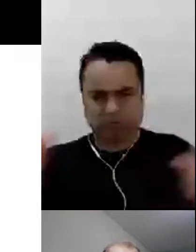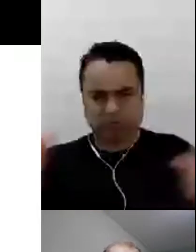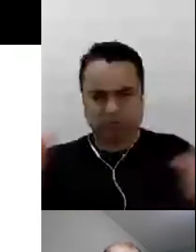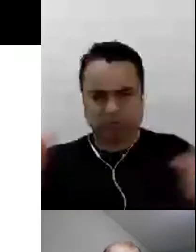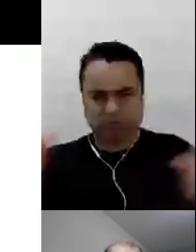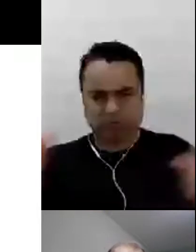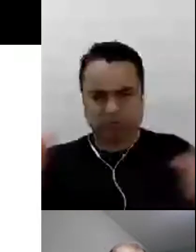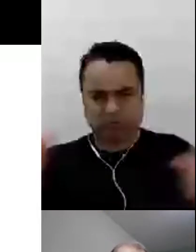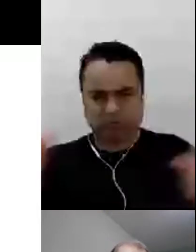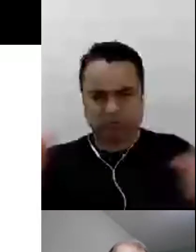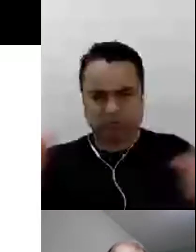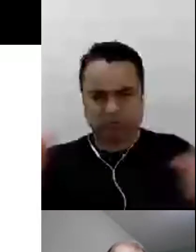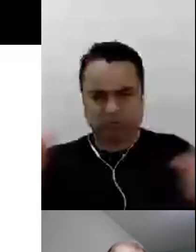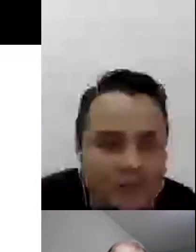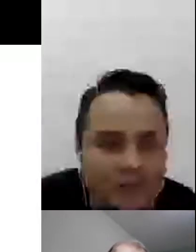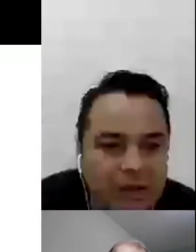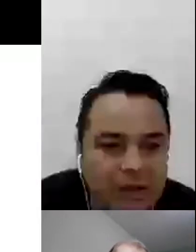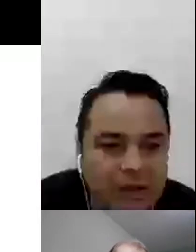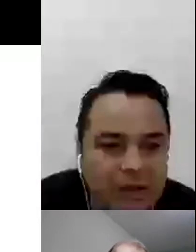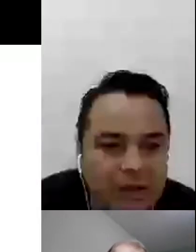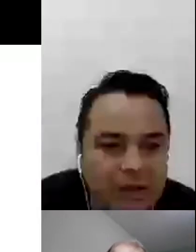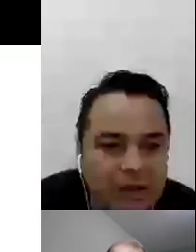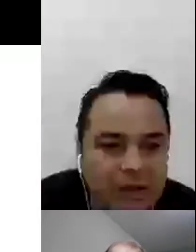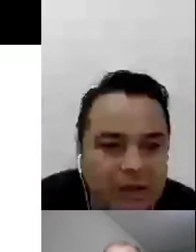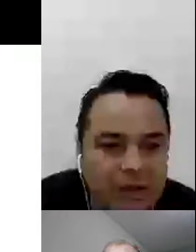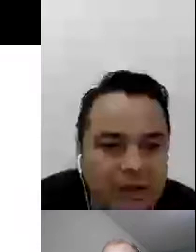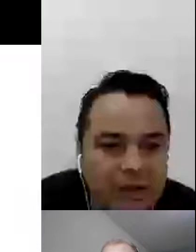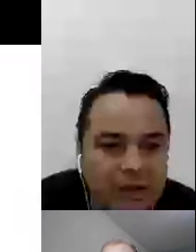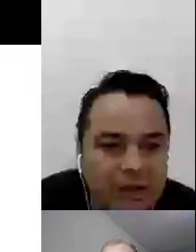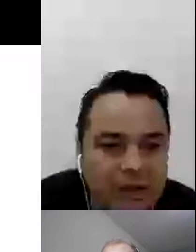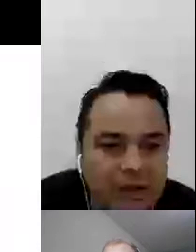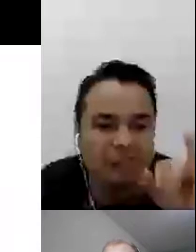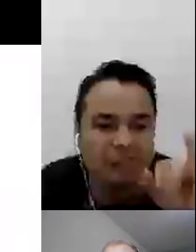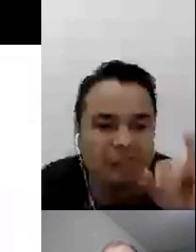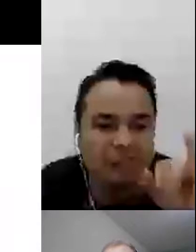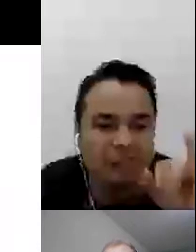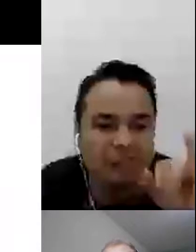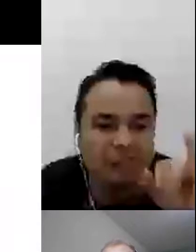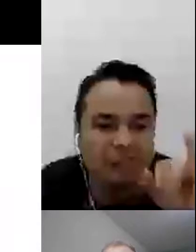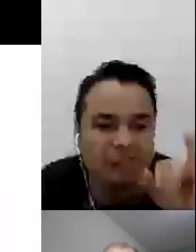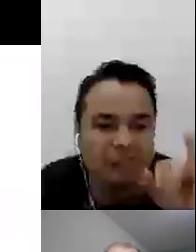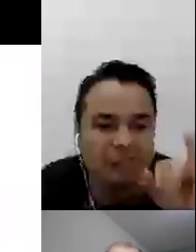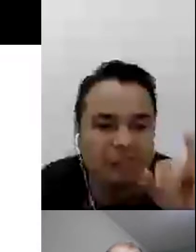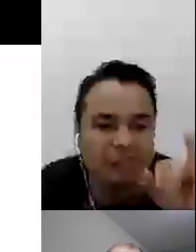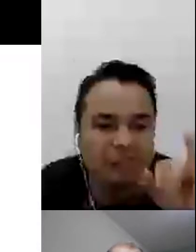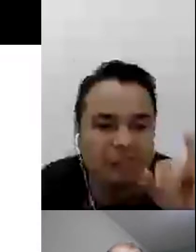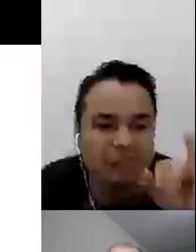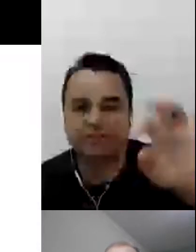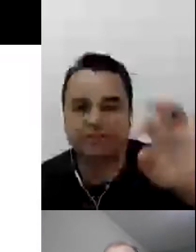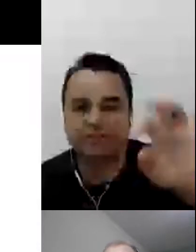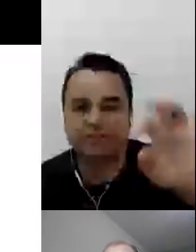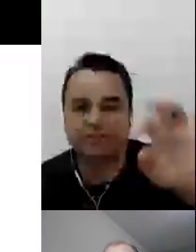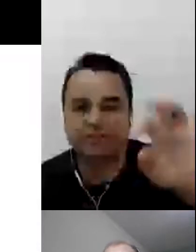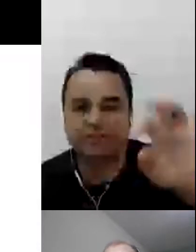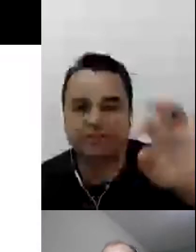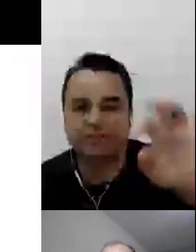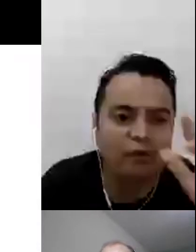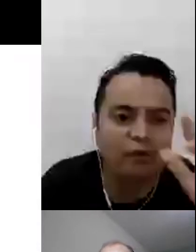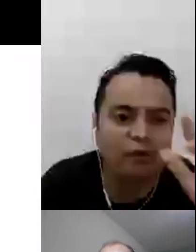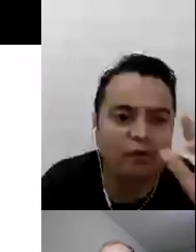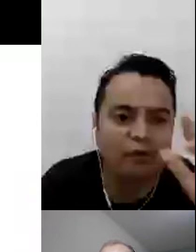Discrete Functional Twin. Então, qual que é a função dele? Para um produto qualquer daquele tipo, a gente consegue,